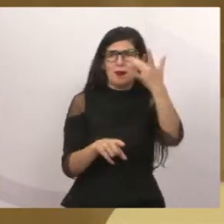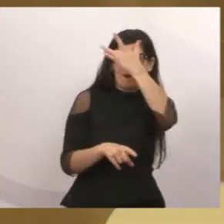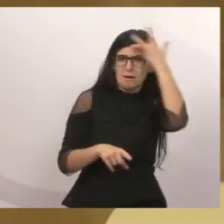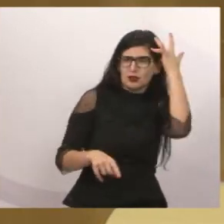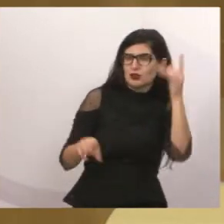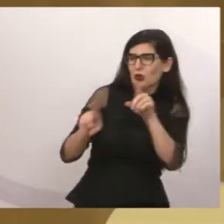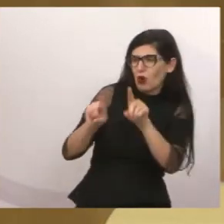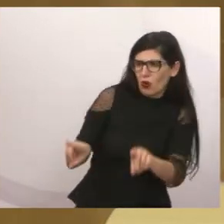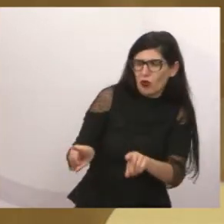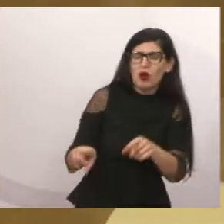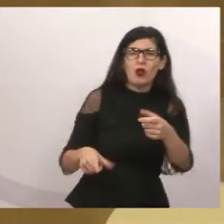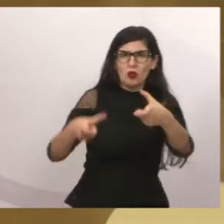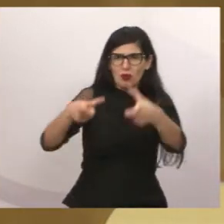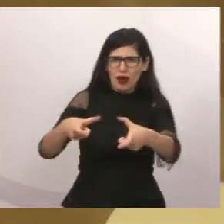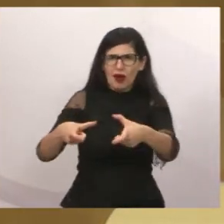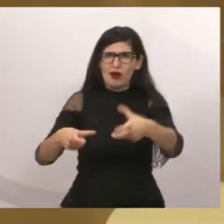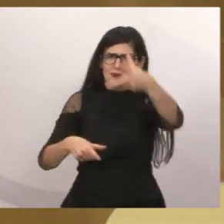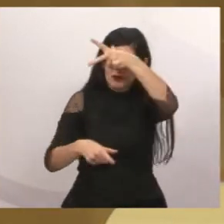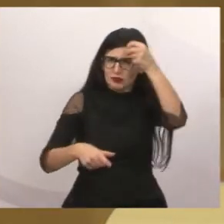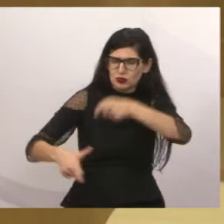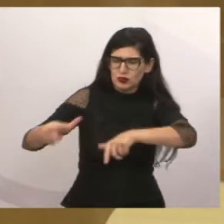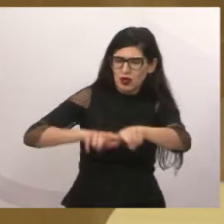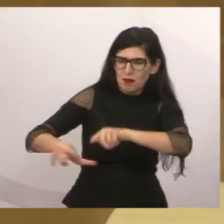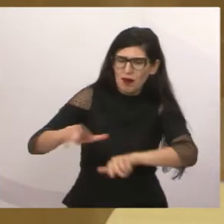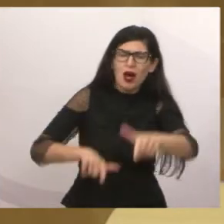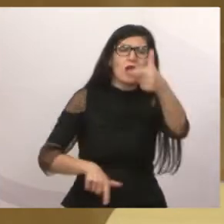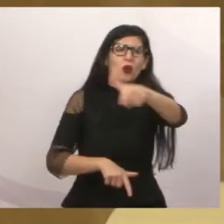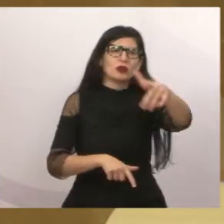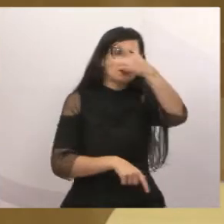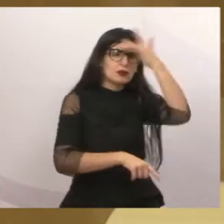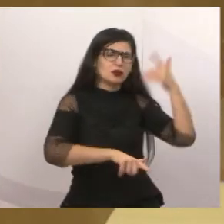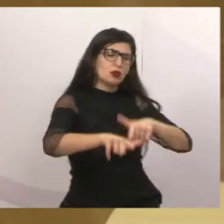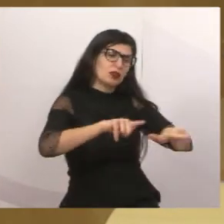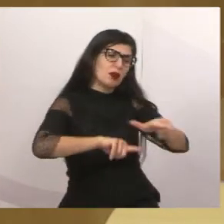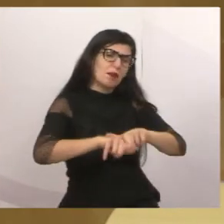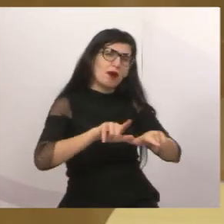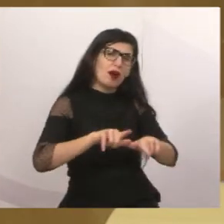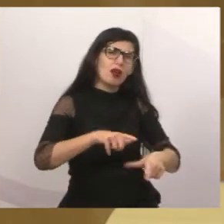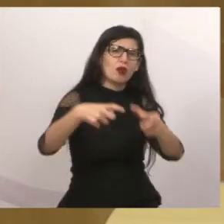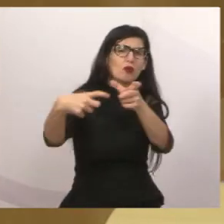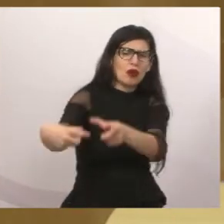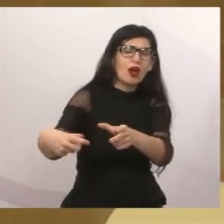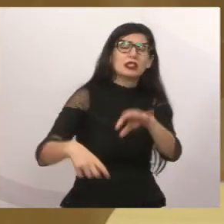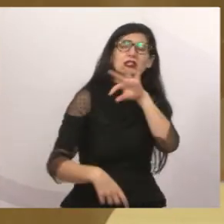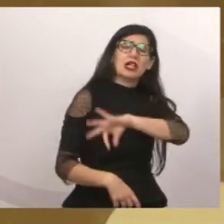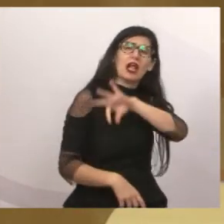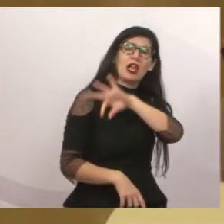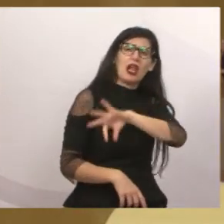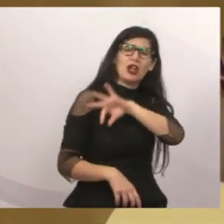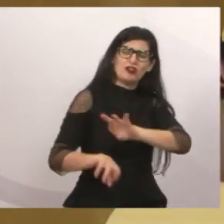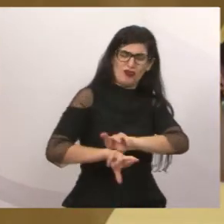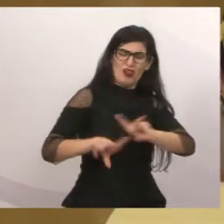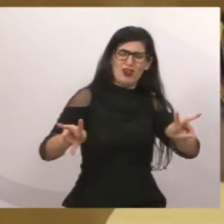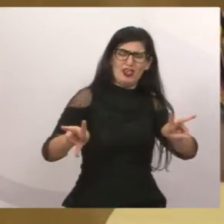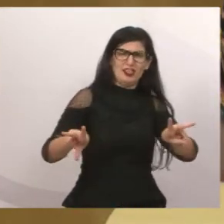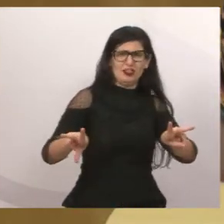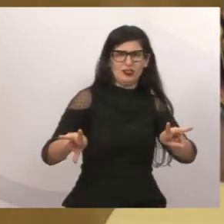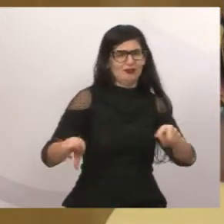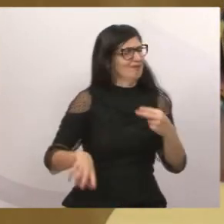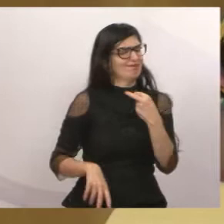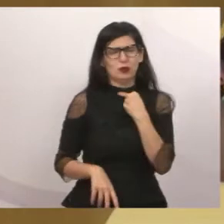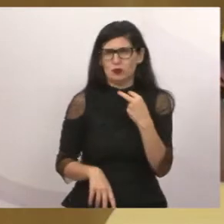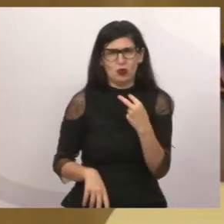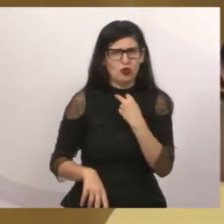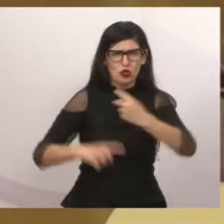salário diferente. Então, eu acho que eu deixo aqui esse questionamento para os nobres pares e para a mesa estar